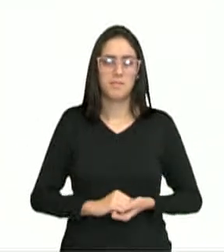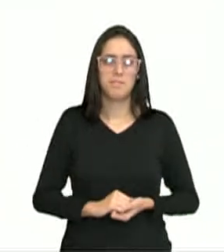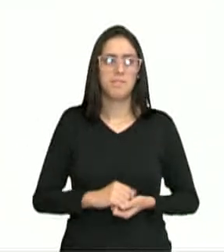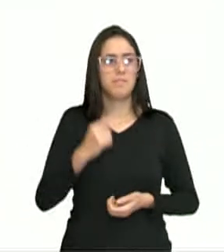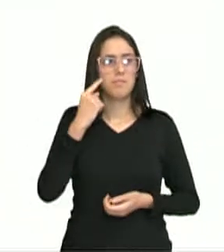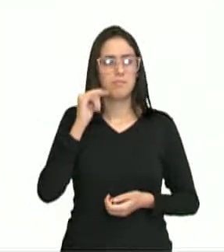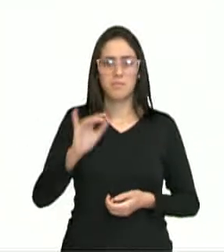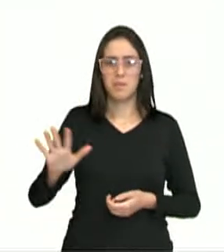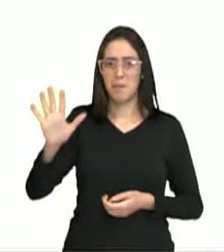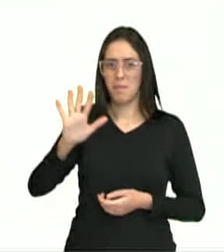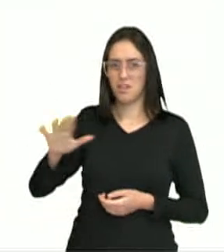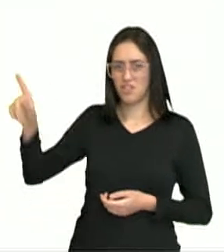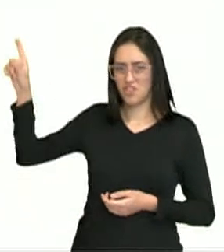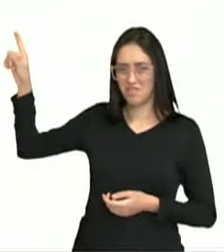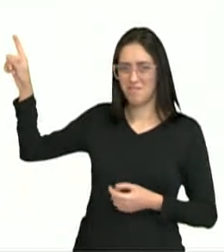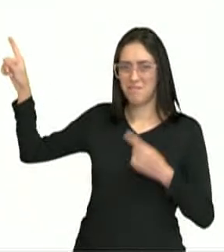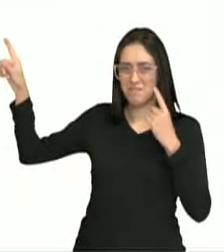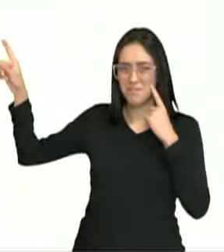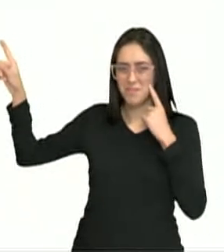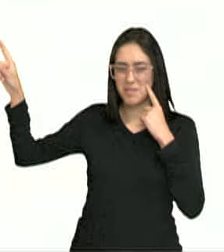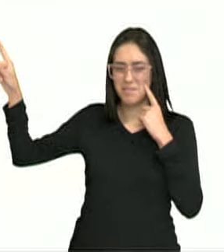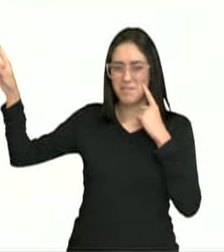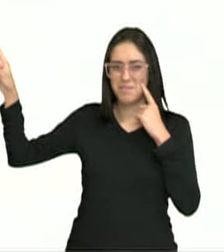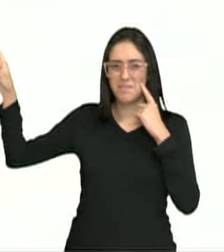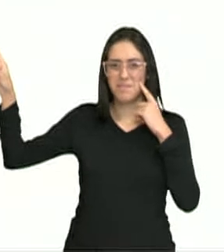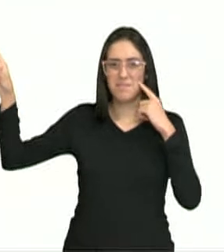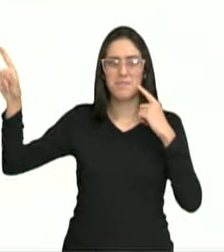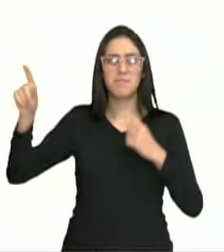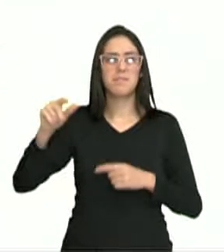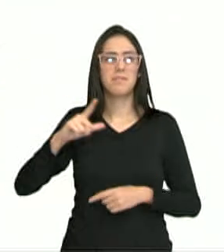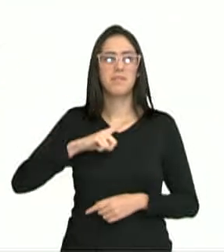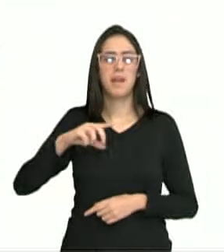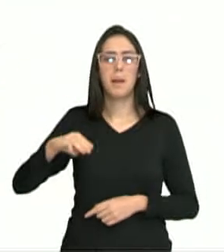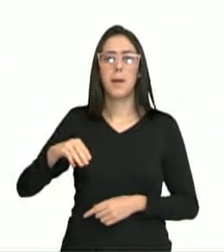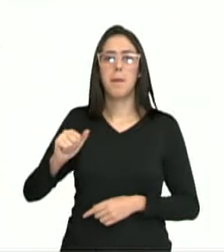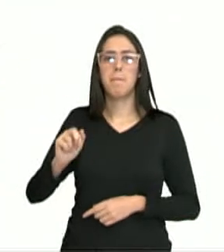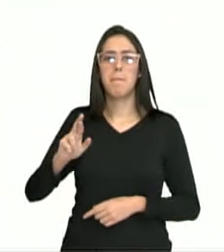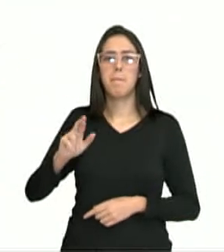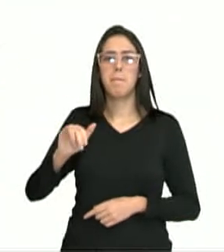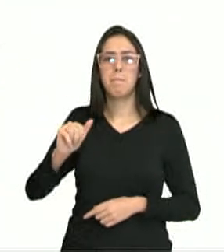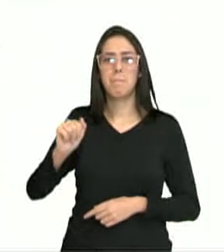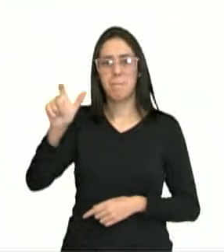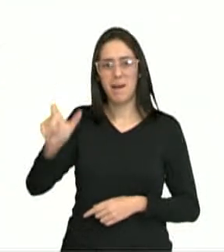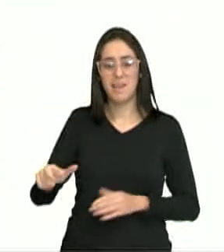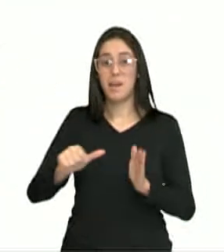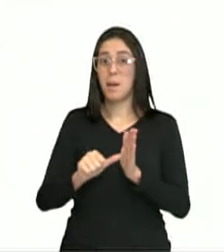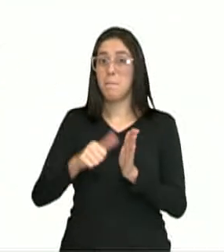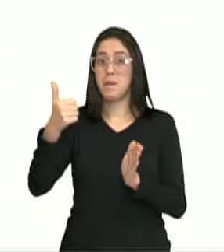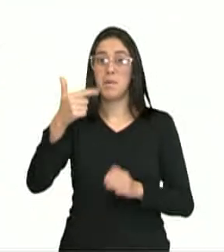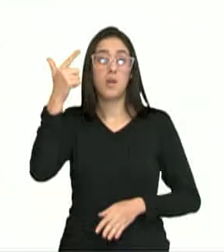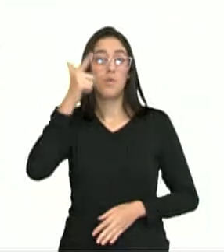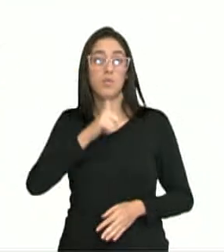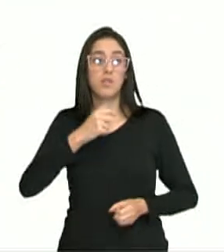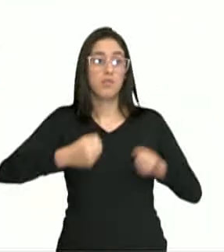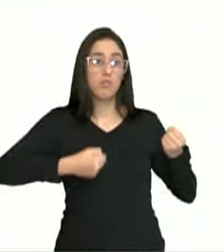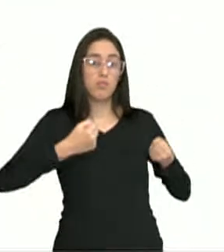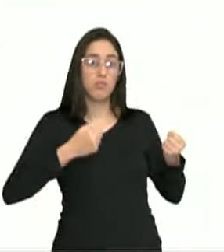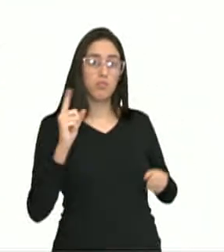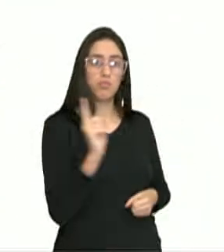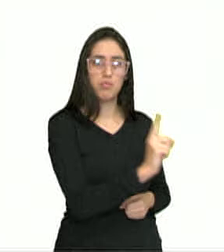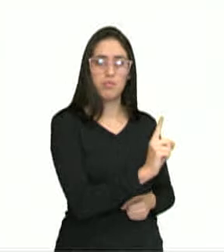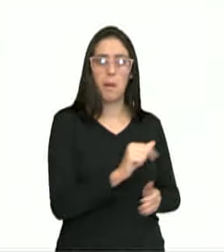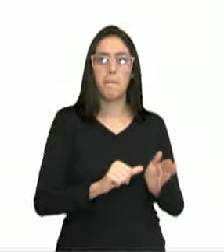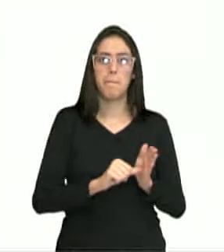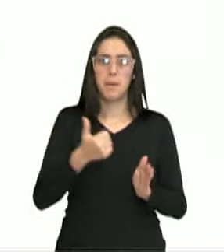Olha que representa aqui essa imagem, ó, Maria chegando em primeiro lugar. E